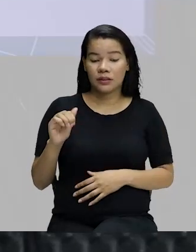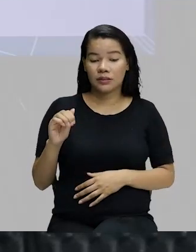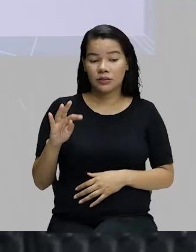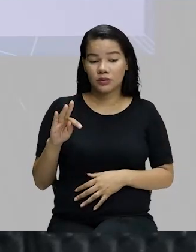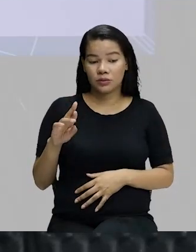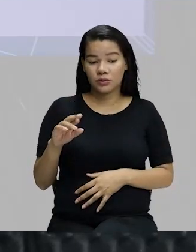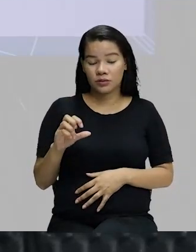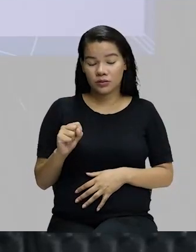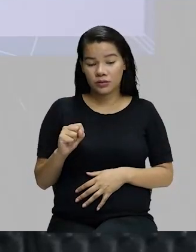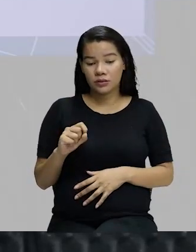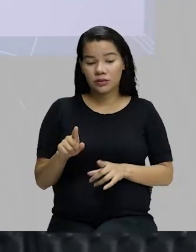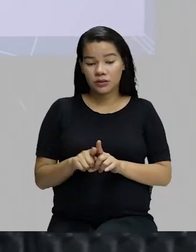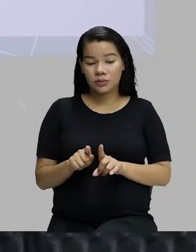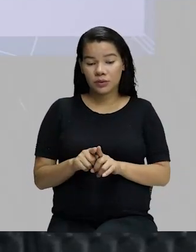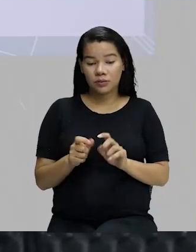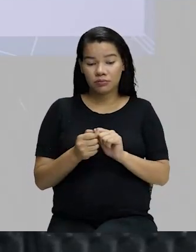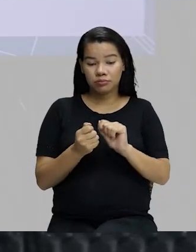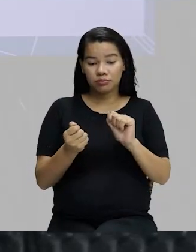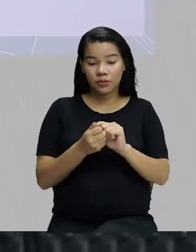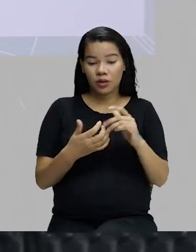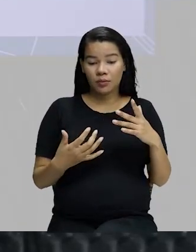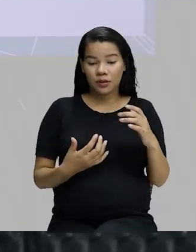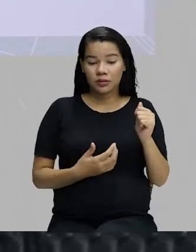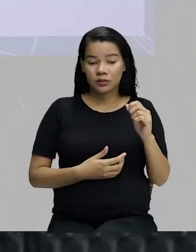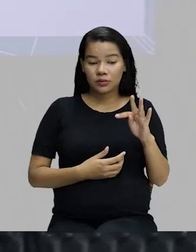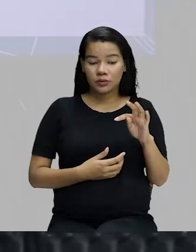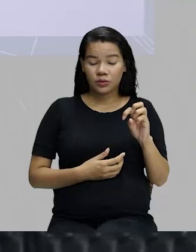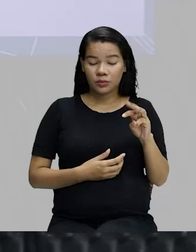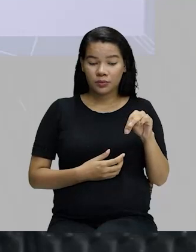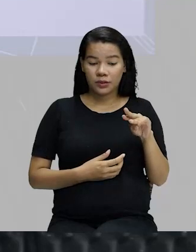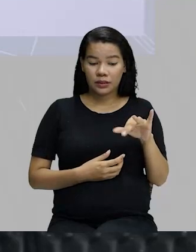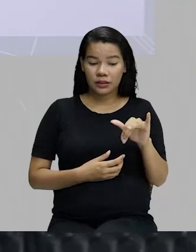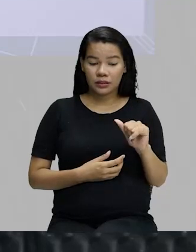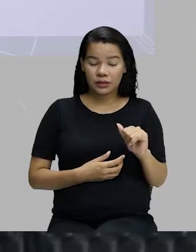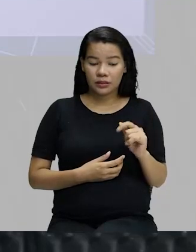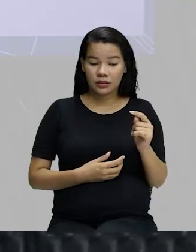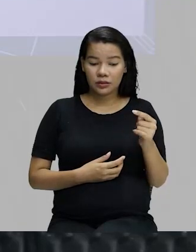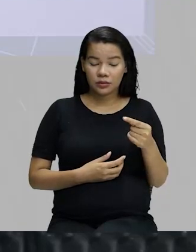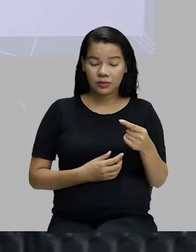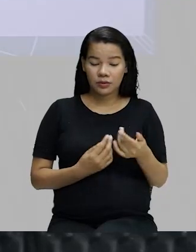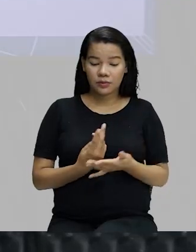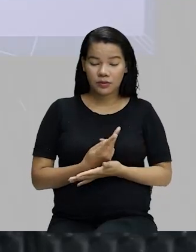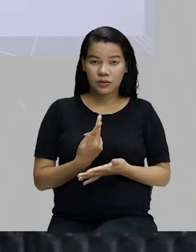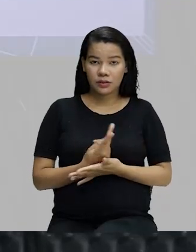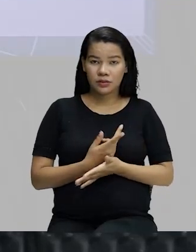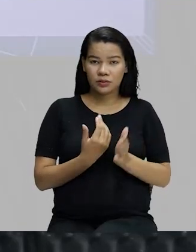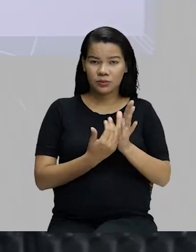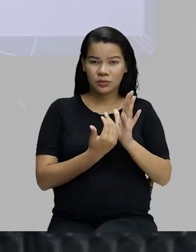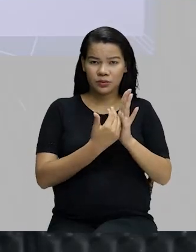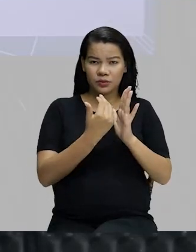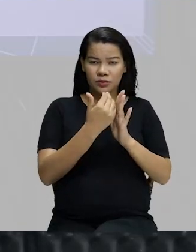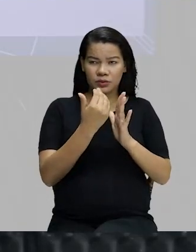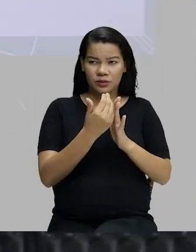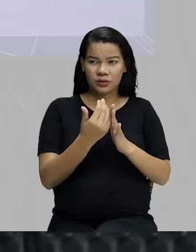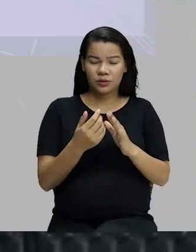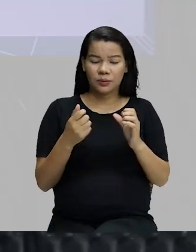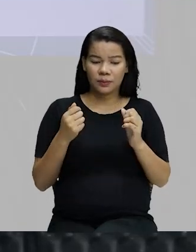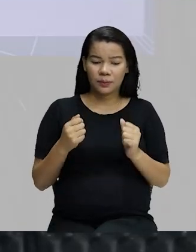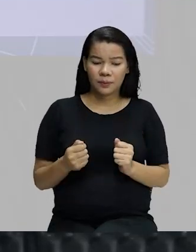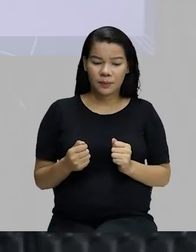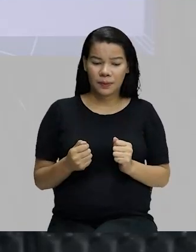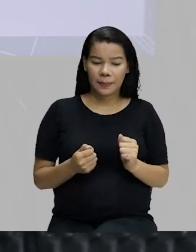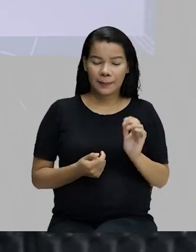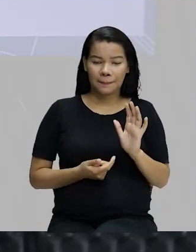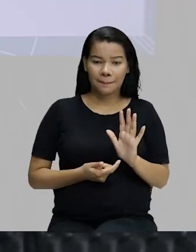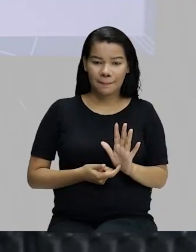bomba atômica, certo? E uma explosão, né, uma falha no projeto, poderia indicar, e